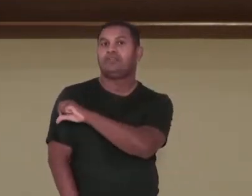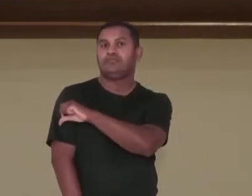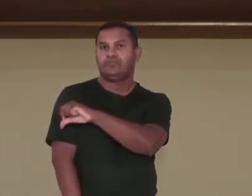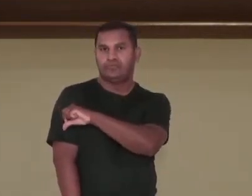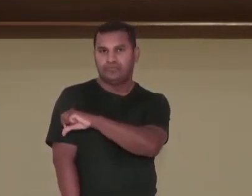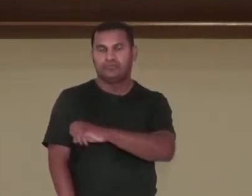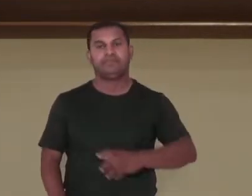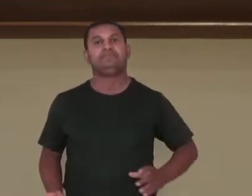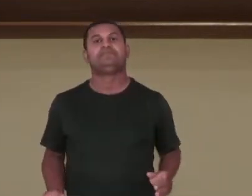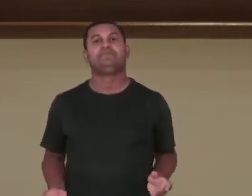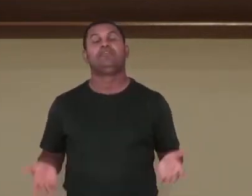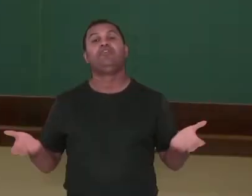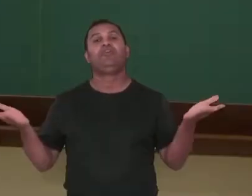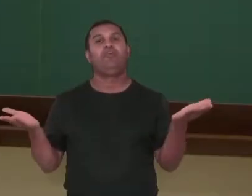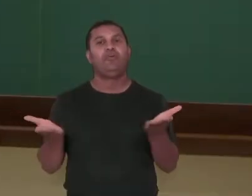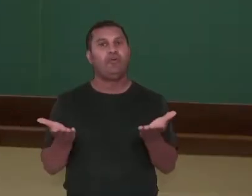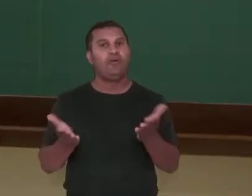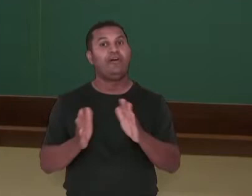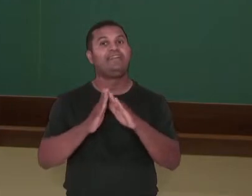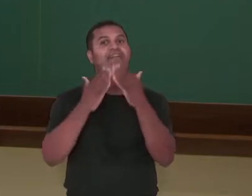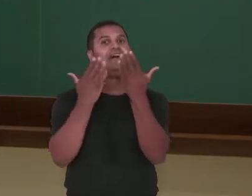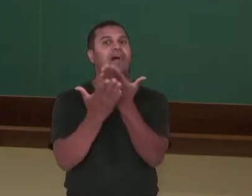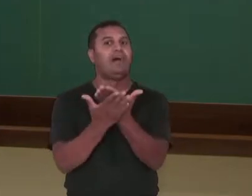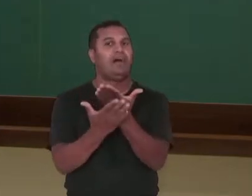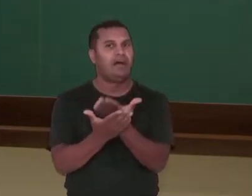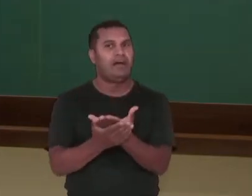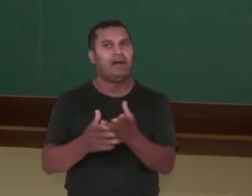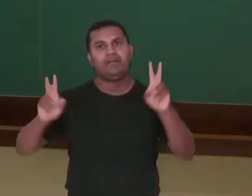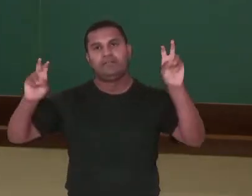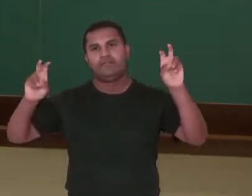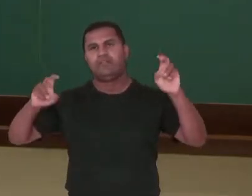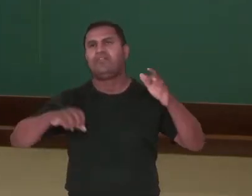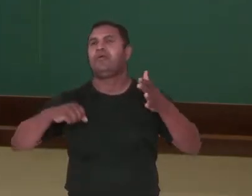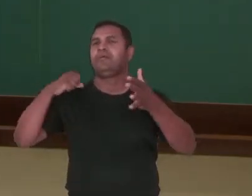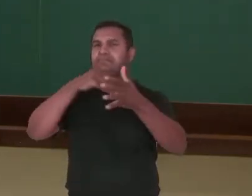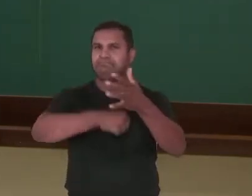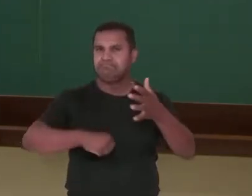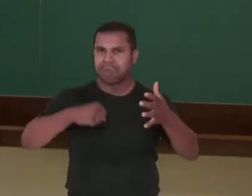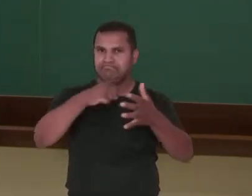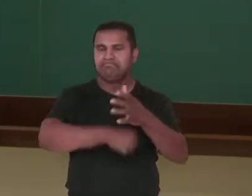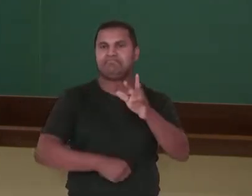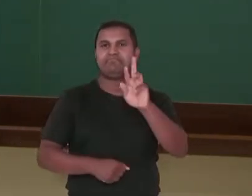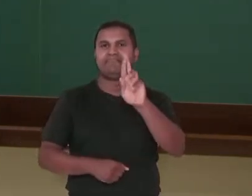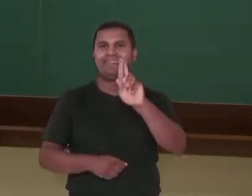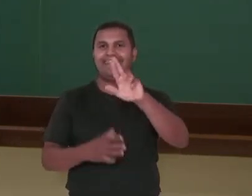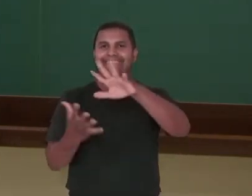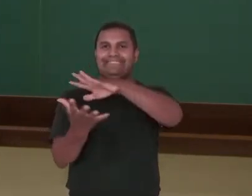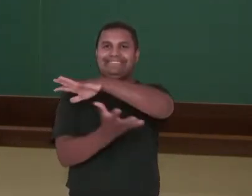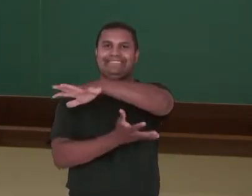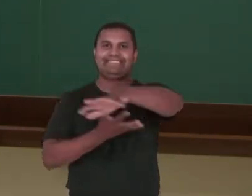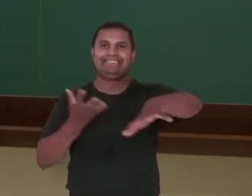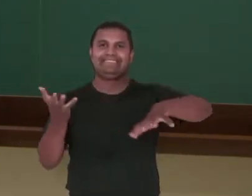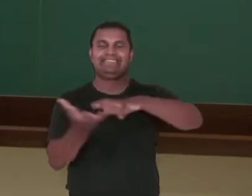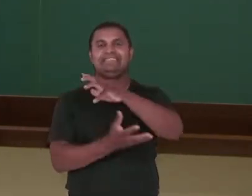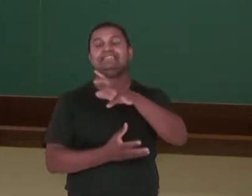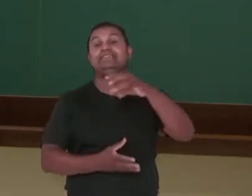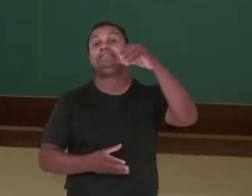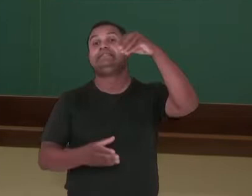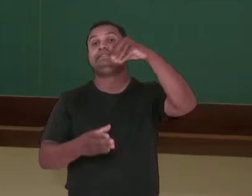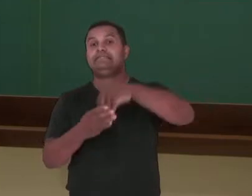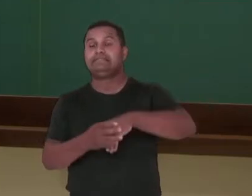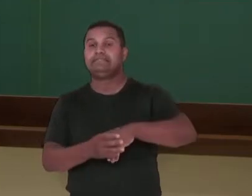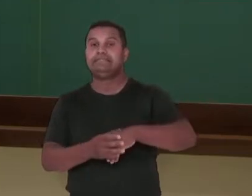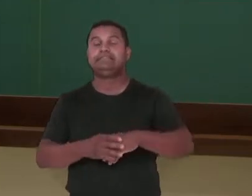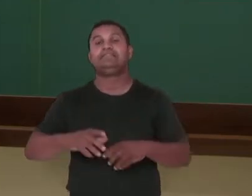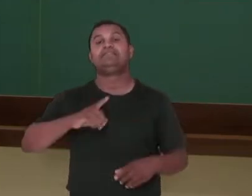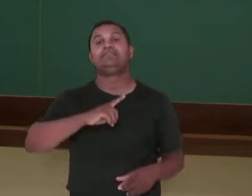nós vamos falar especificamente sobre revoltas, conflitos existentes dentro da Primeira